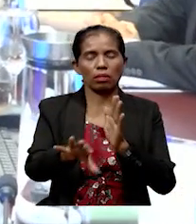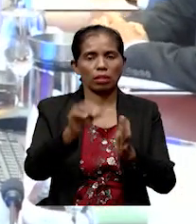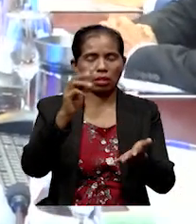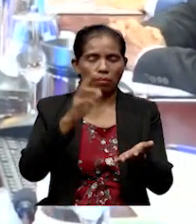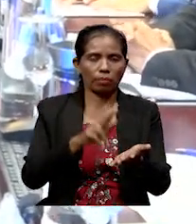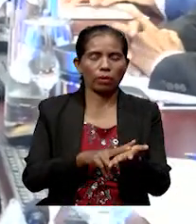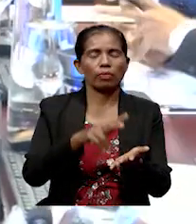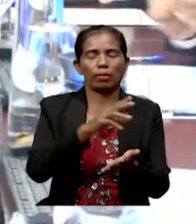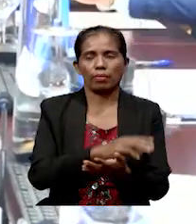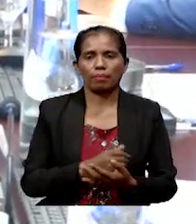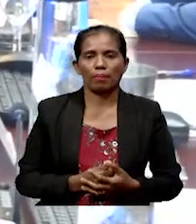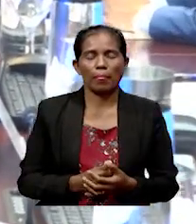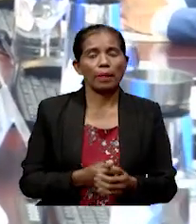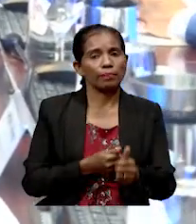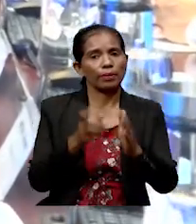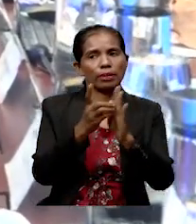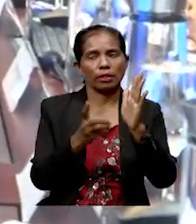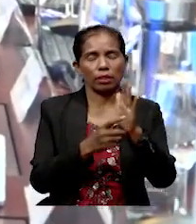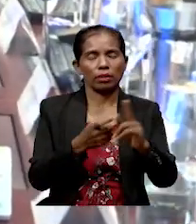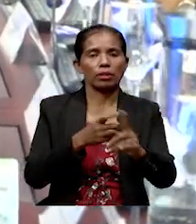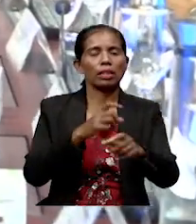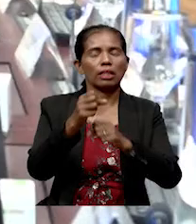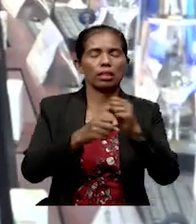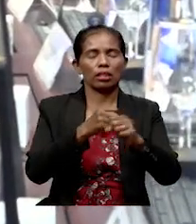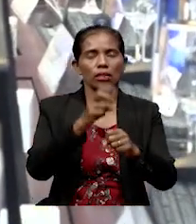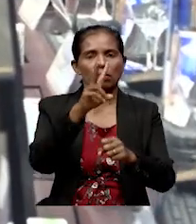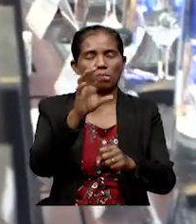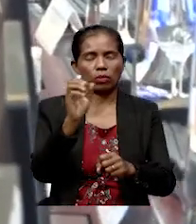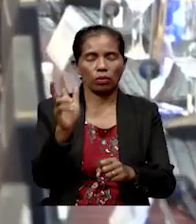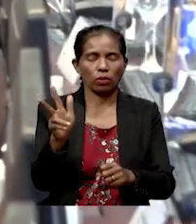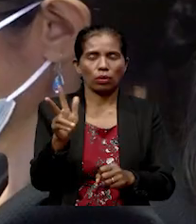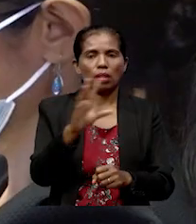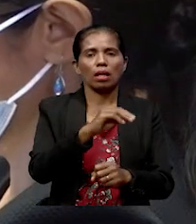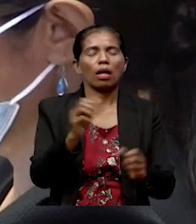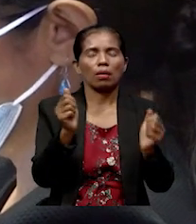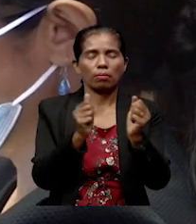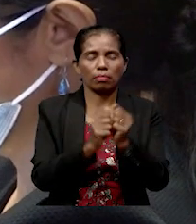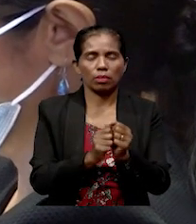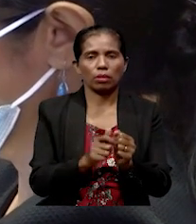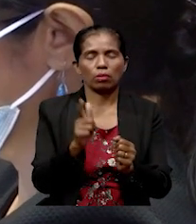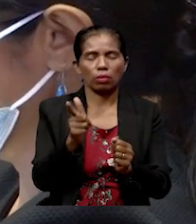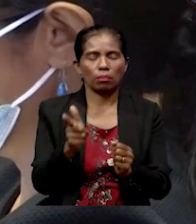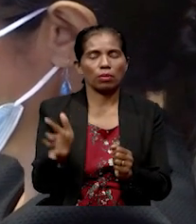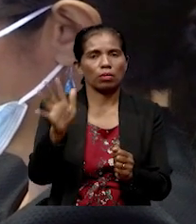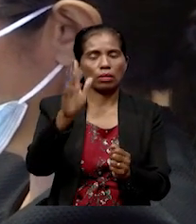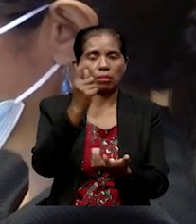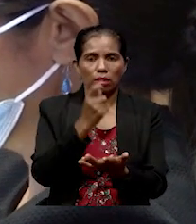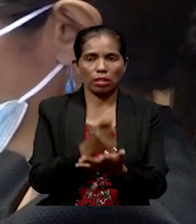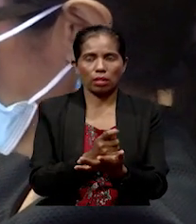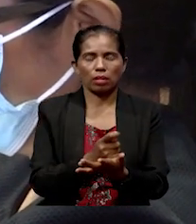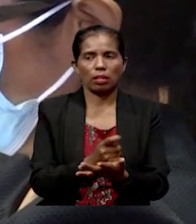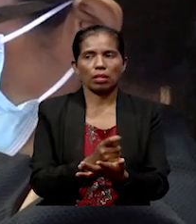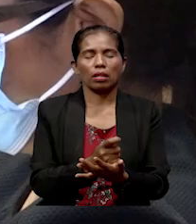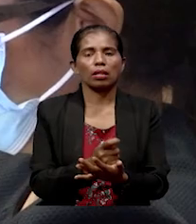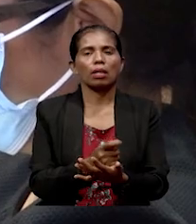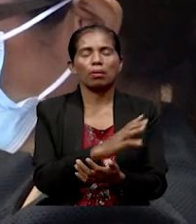no aprovação. Ter dado suscitina em Rua Tolu, veterano rusi grau zero, hamutu kriun rua nulu resen lima a tu sia. Nebena em